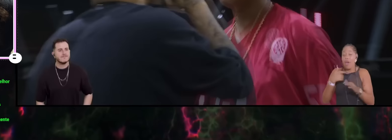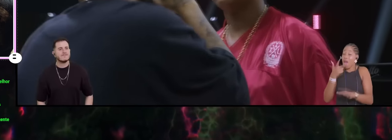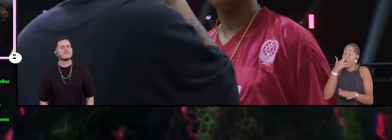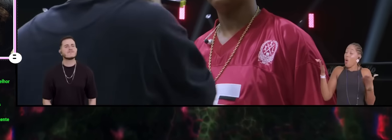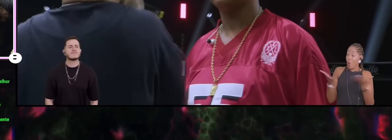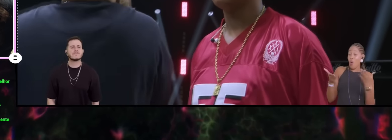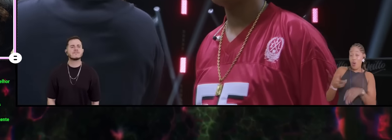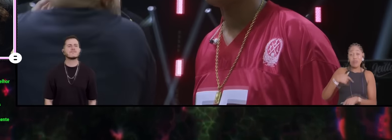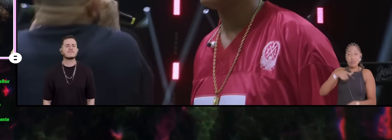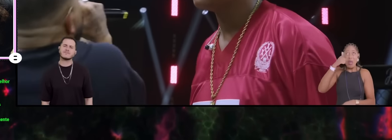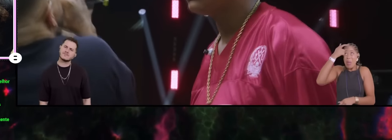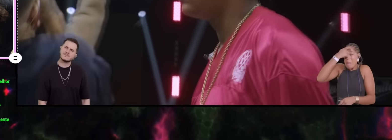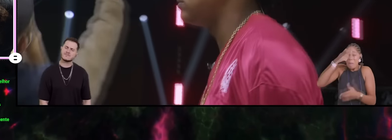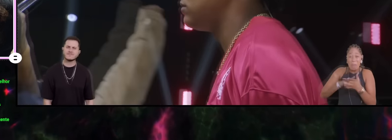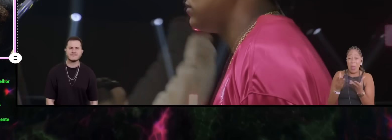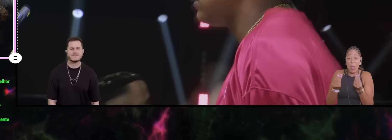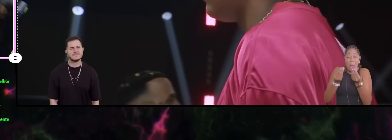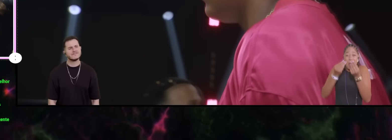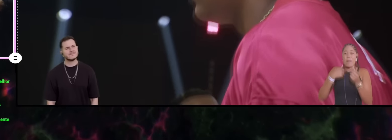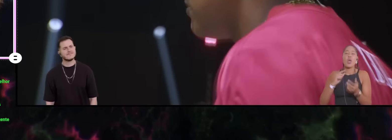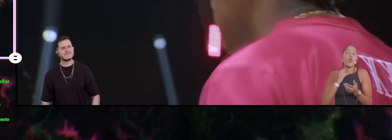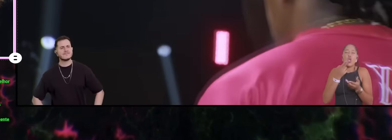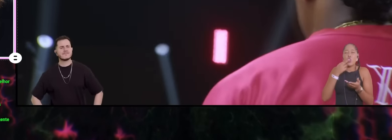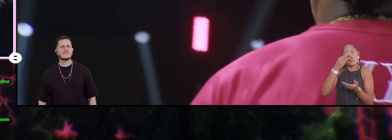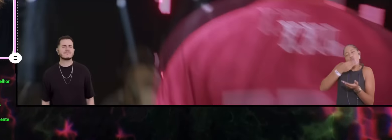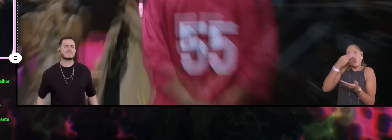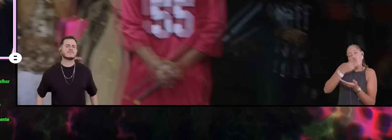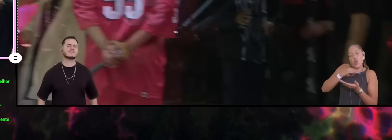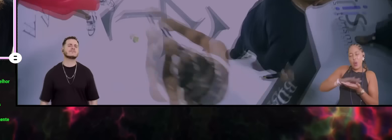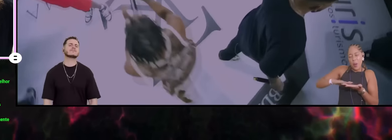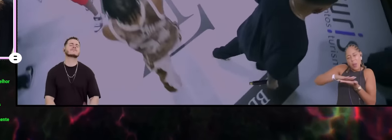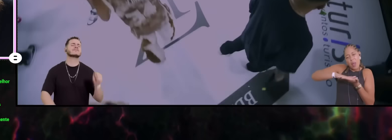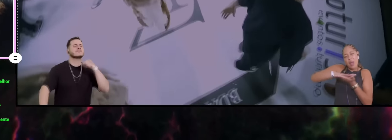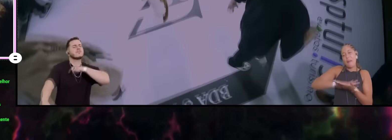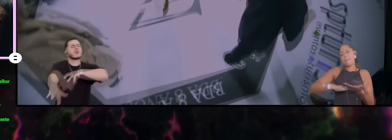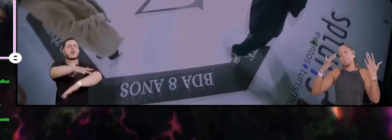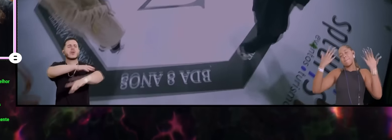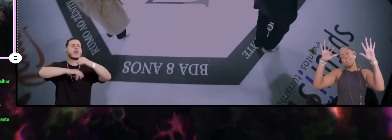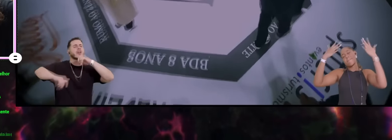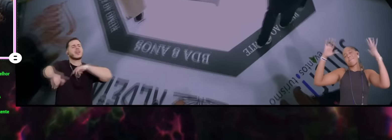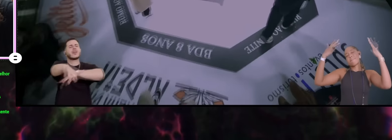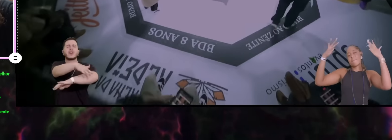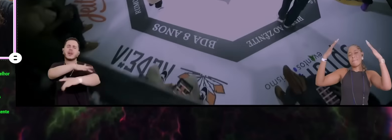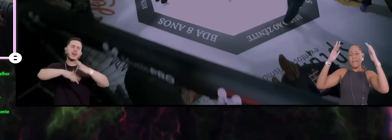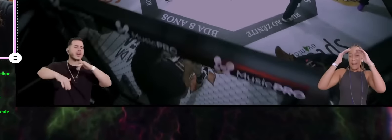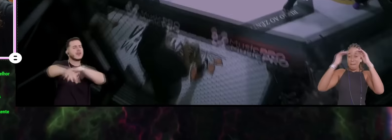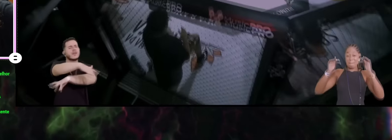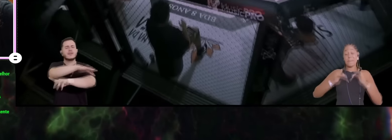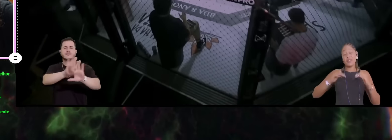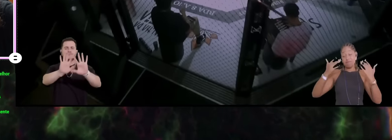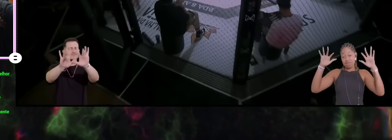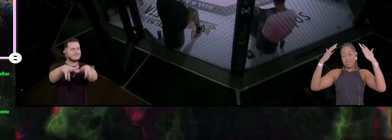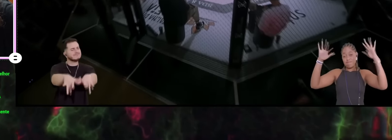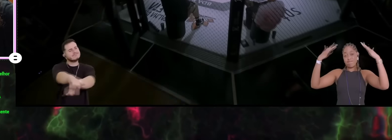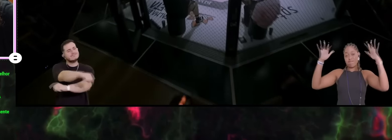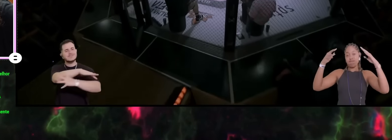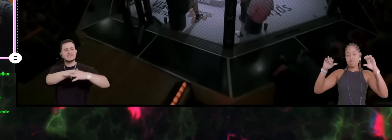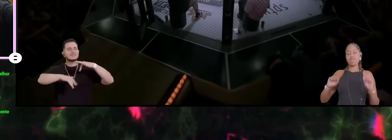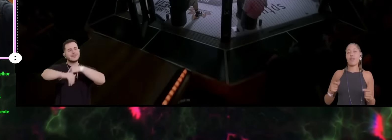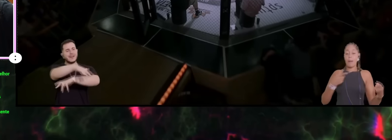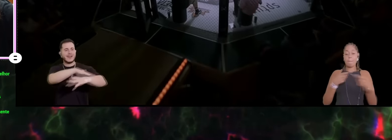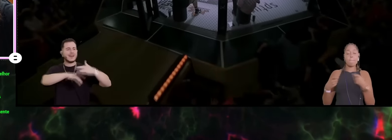Porque hoje o seu crânio é com recheio de pistache. Ok, aê! O primeiro round de bom do Vitor. Primeiro round de bom do Vitor.